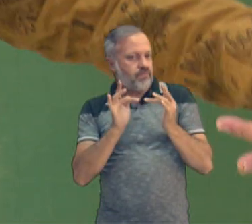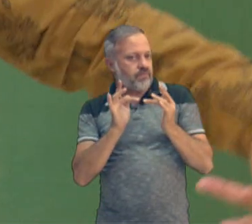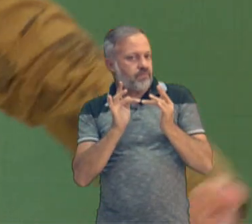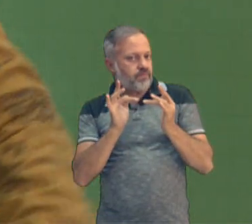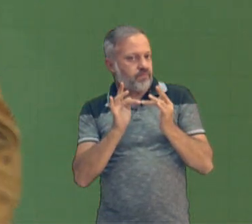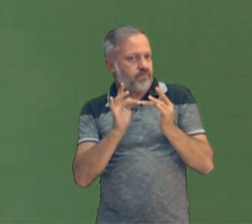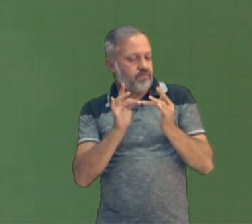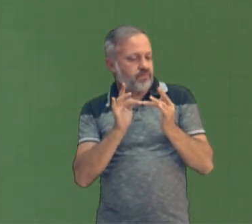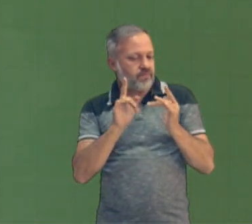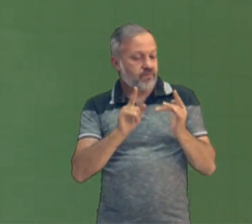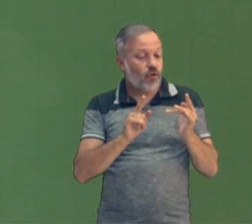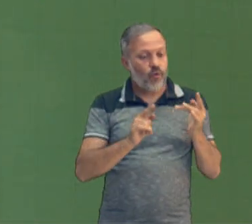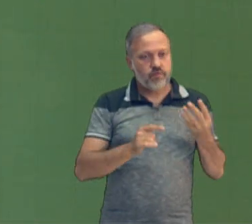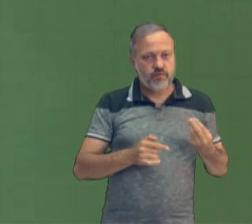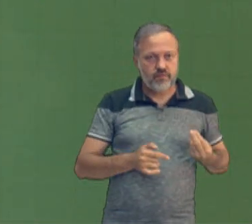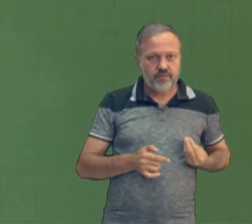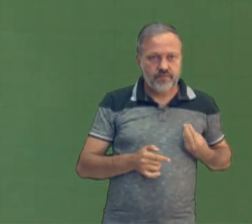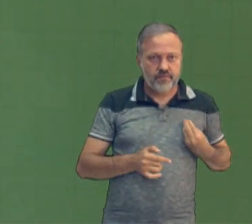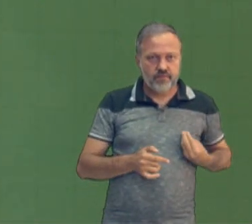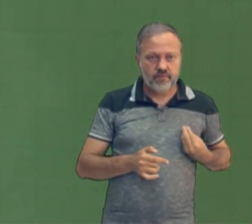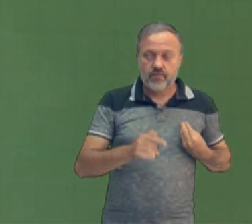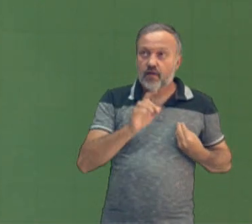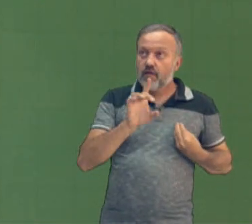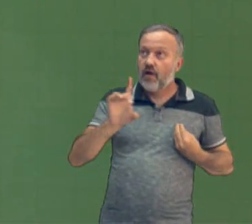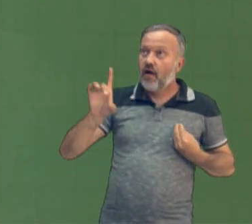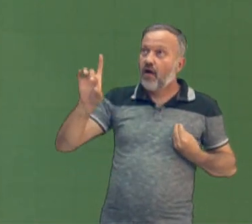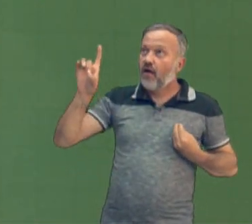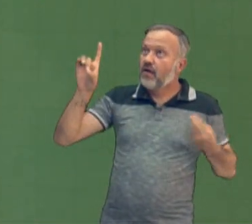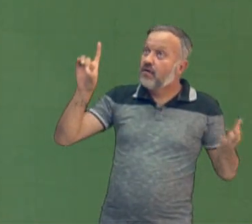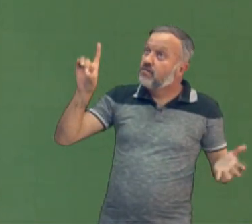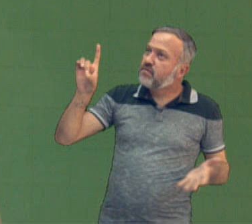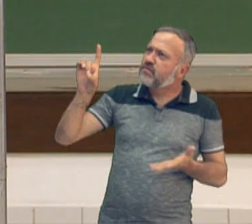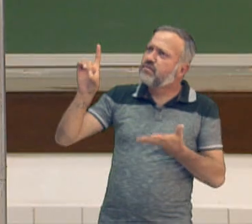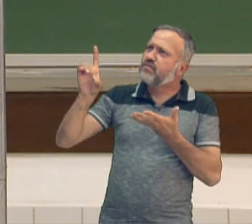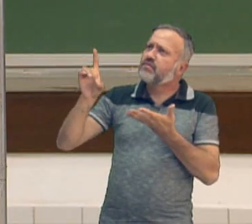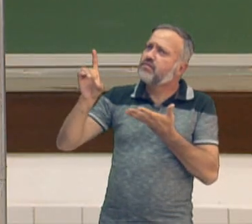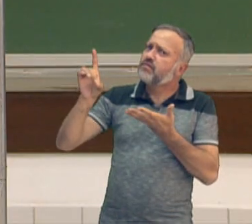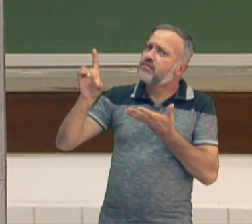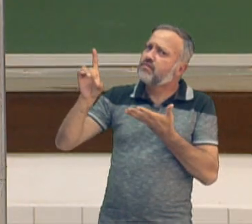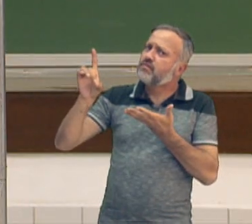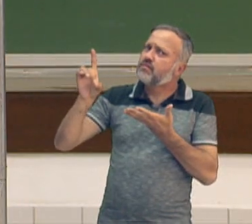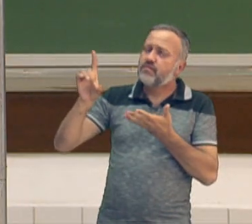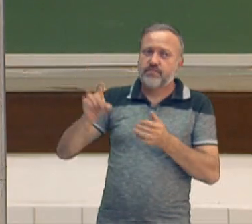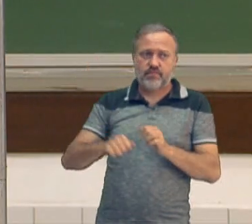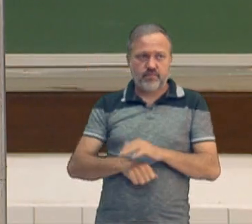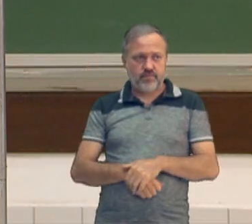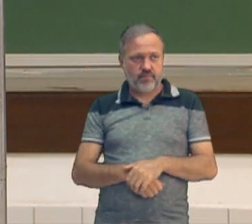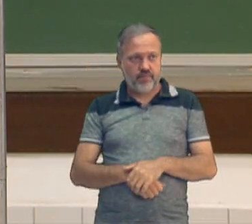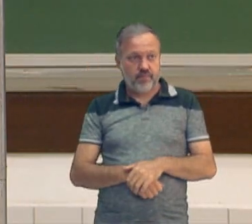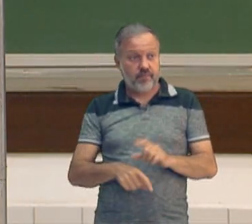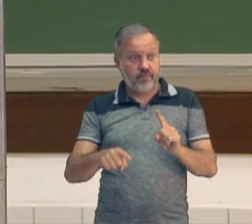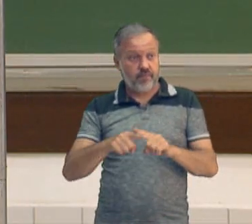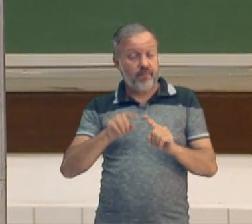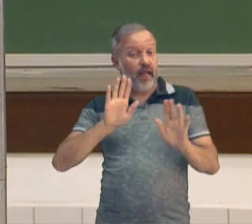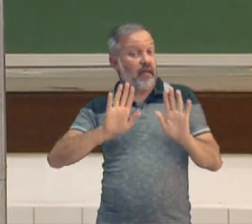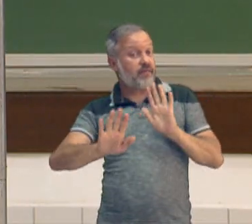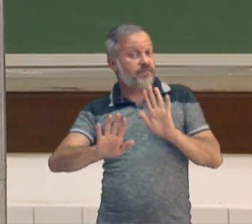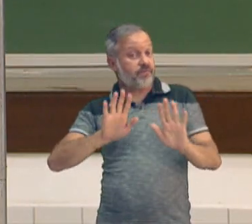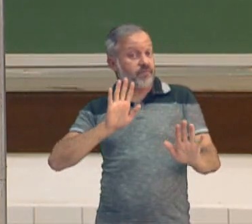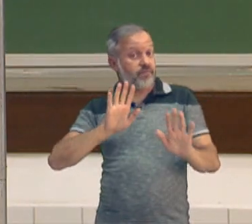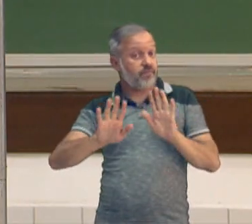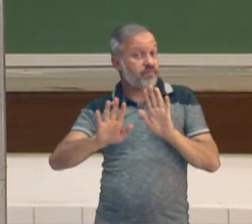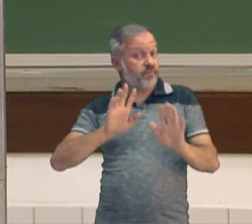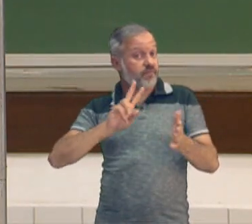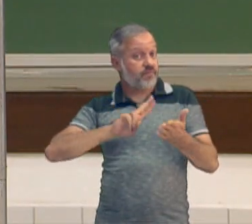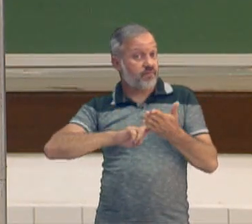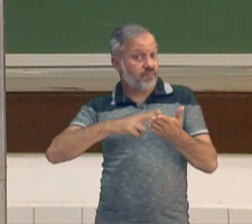ser mortal e as suas divindades, ou o seu transcendente. Bom, depende da religião a interpretação